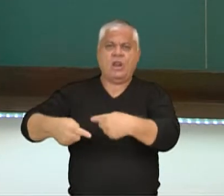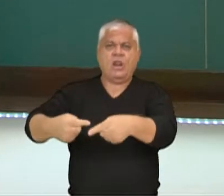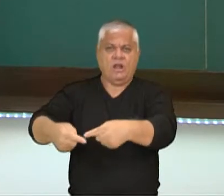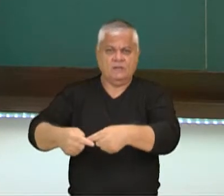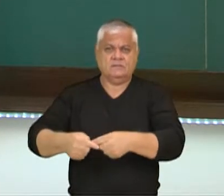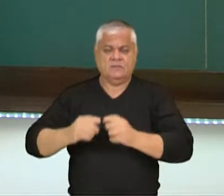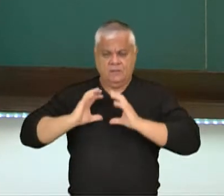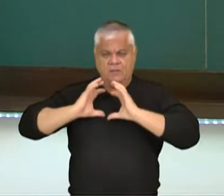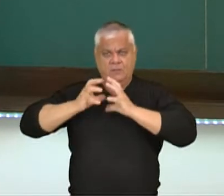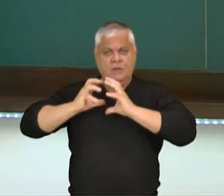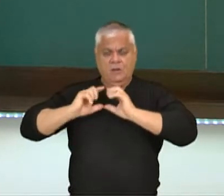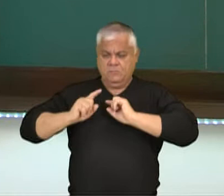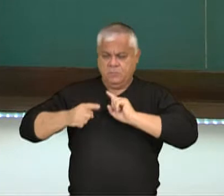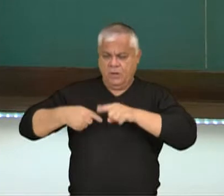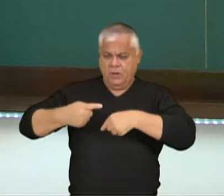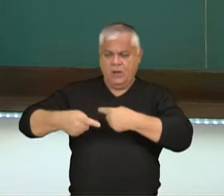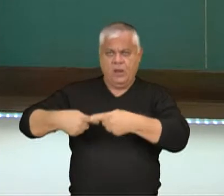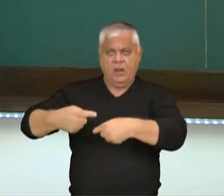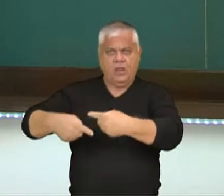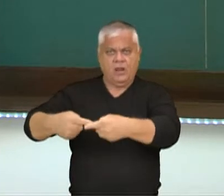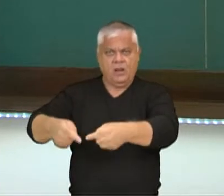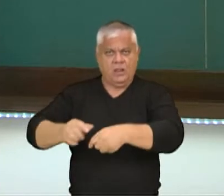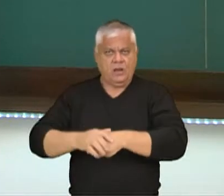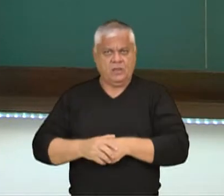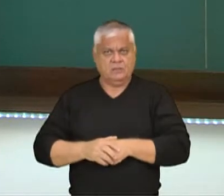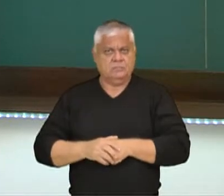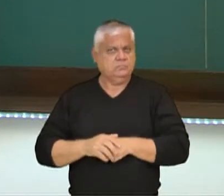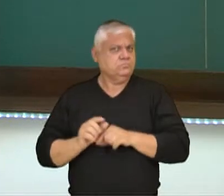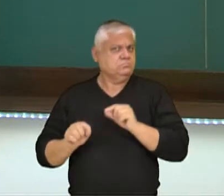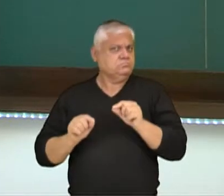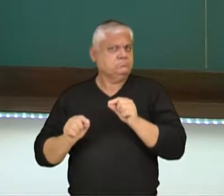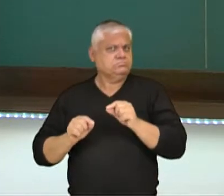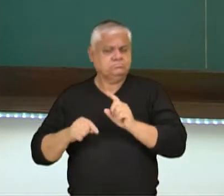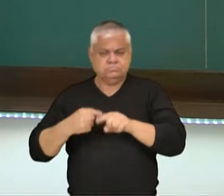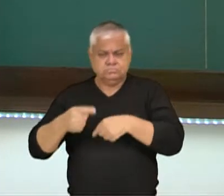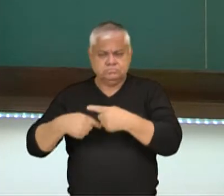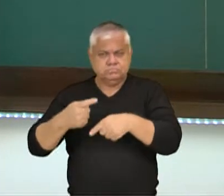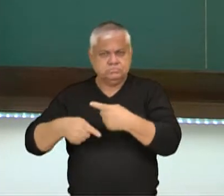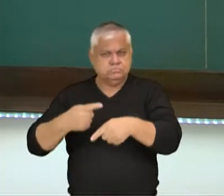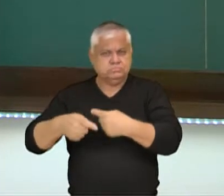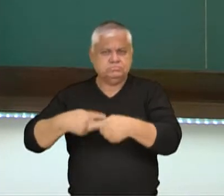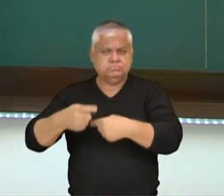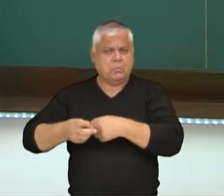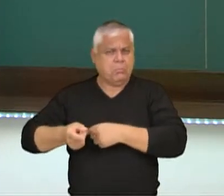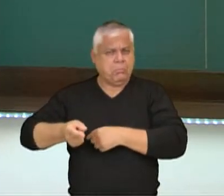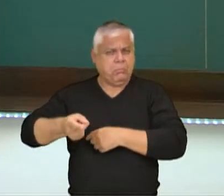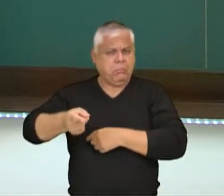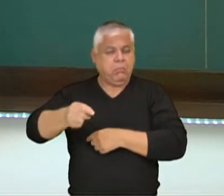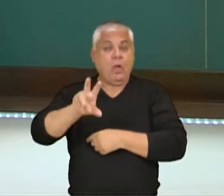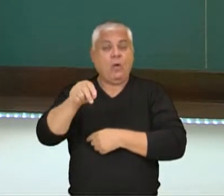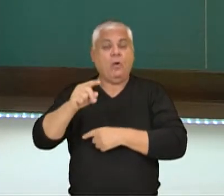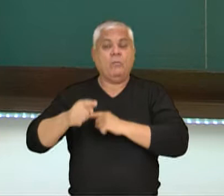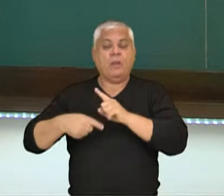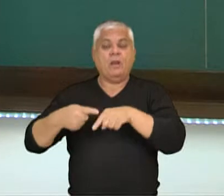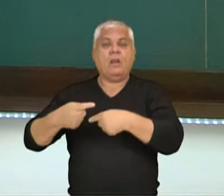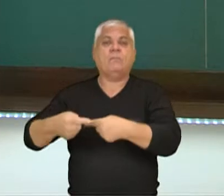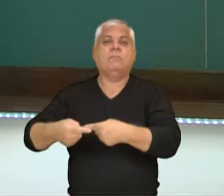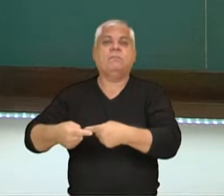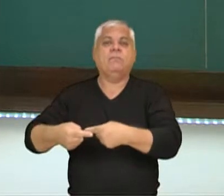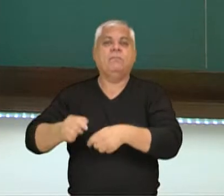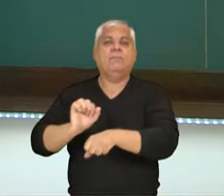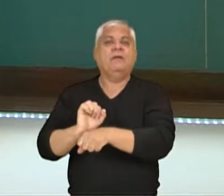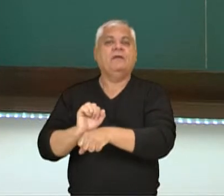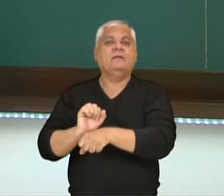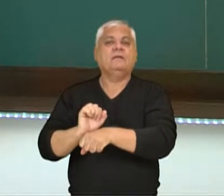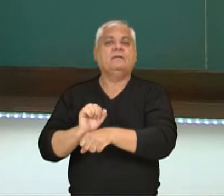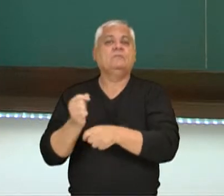escola, ela irá rolar infinitamente ou ela vai parar? Ou ainda, se a